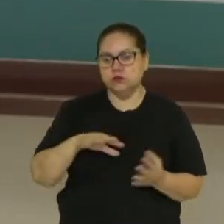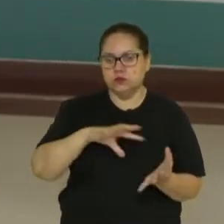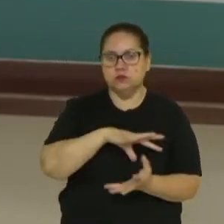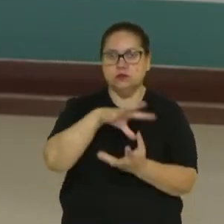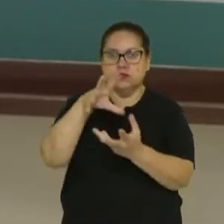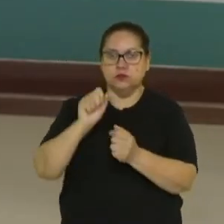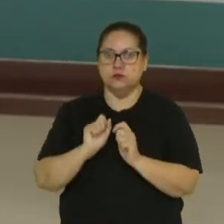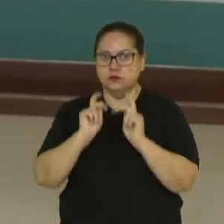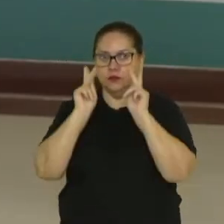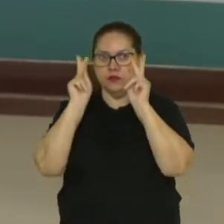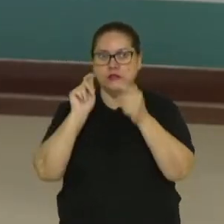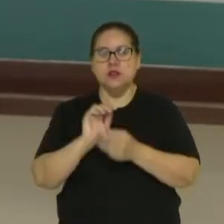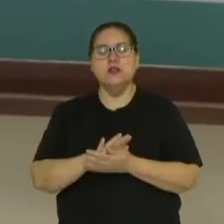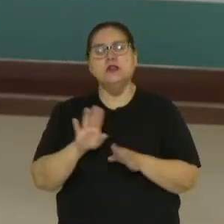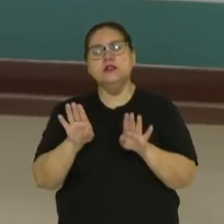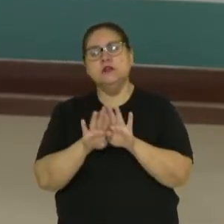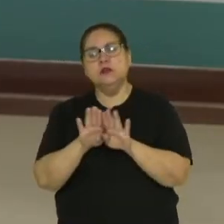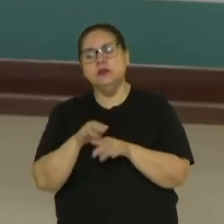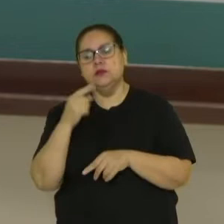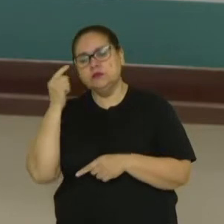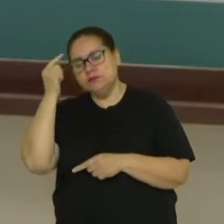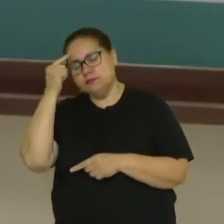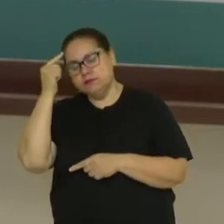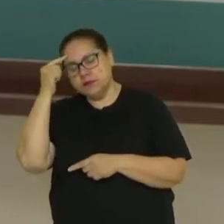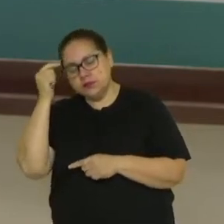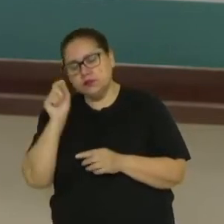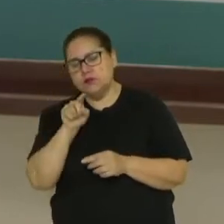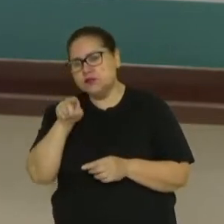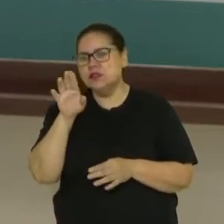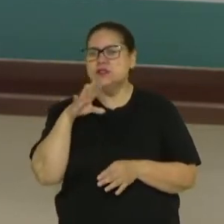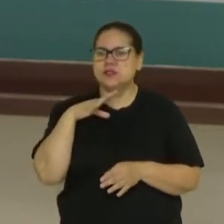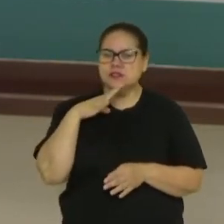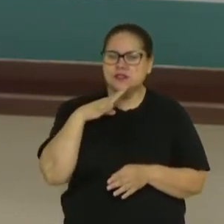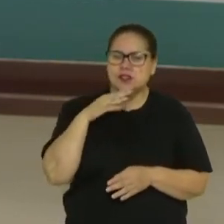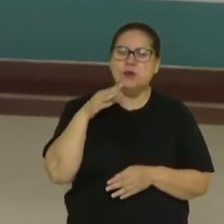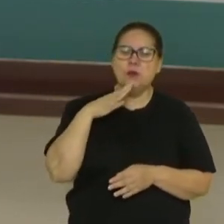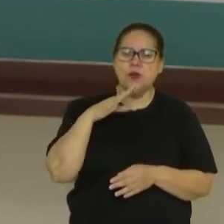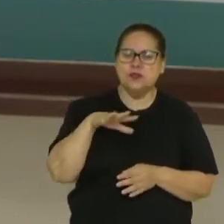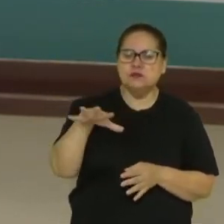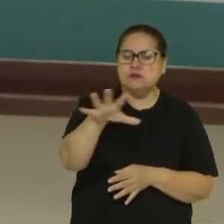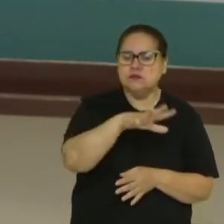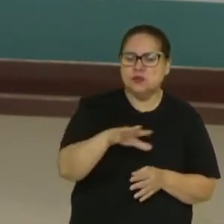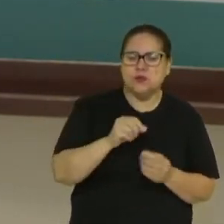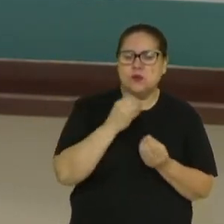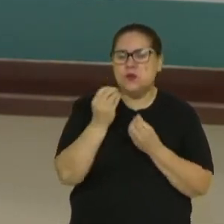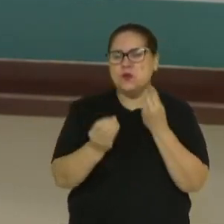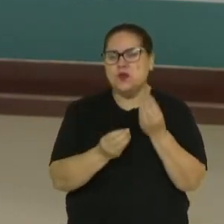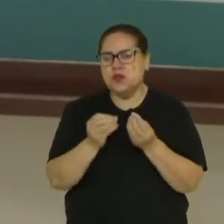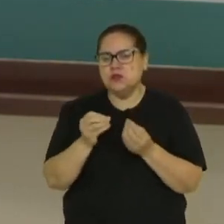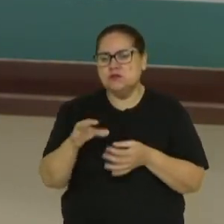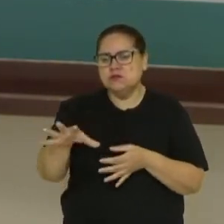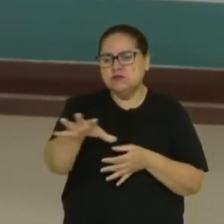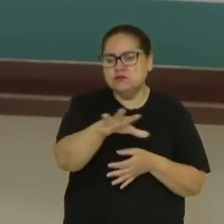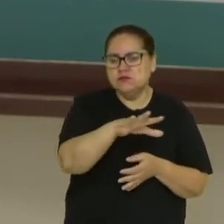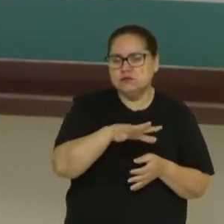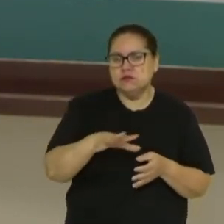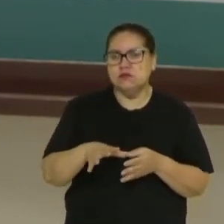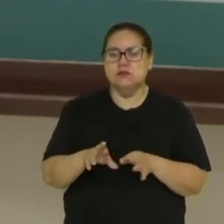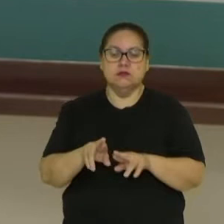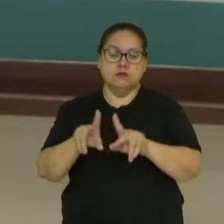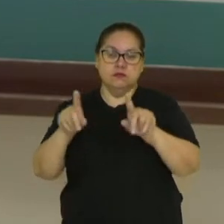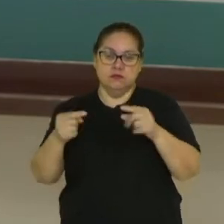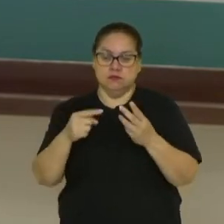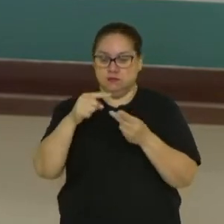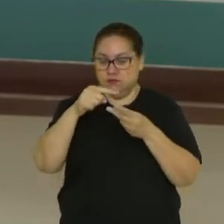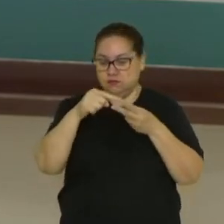mundial, ok? E também para a gente refletir aqui, ó, vocês sabem o que é região e o que é regionalização? Tem